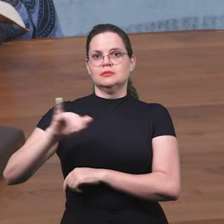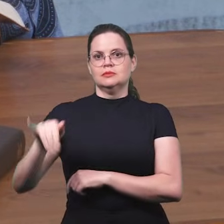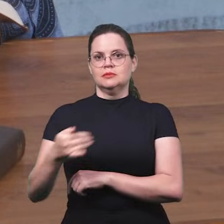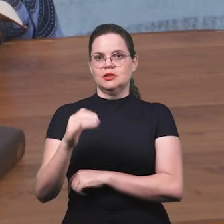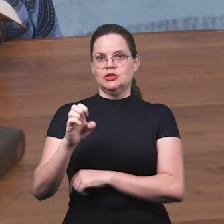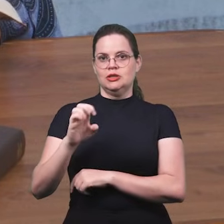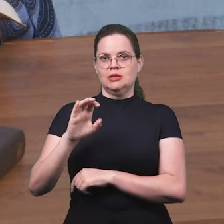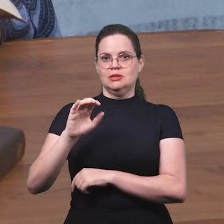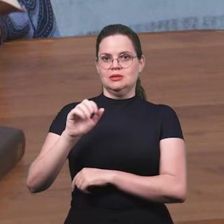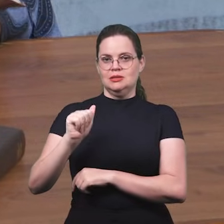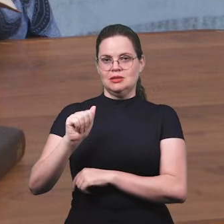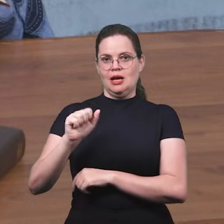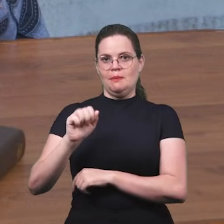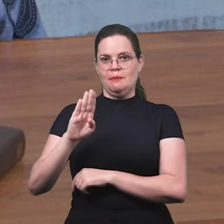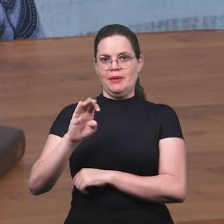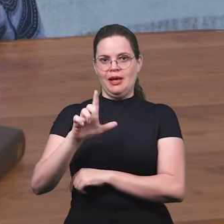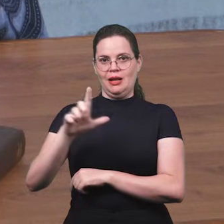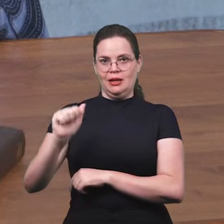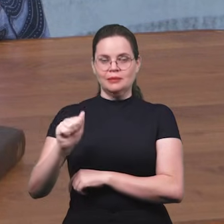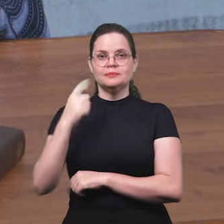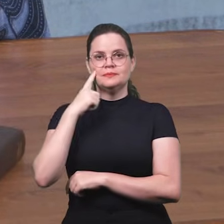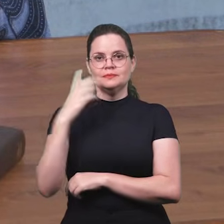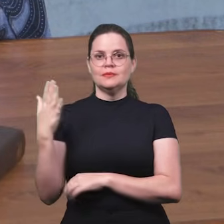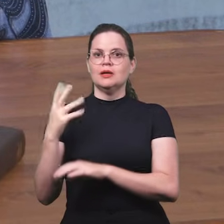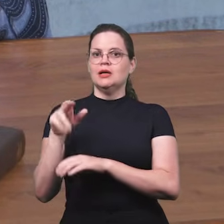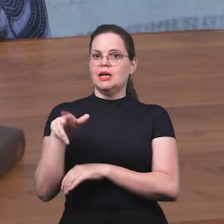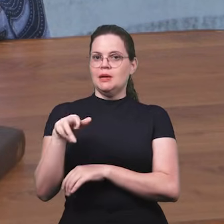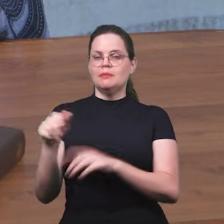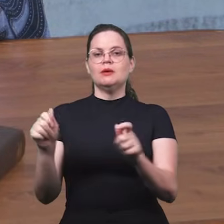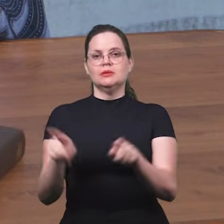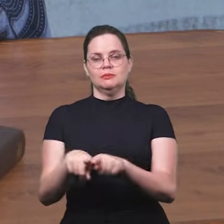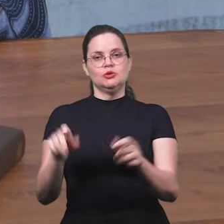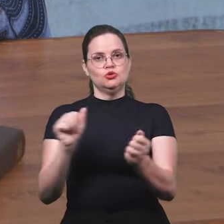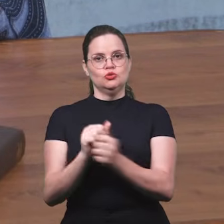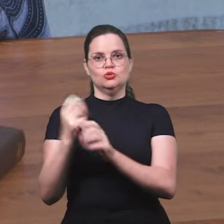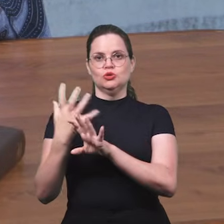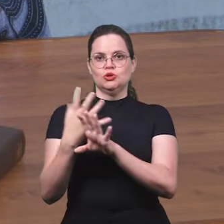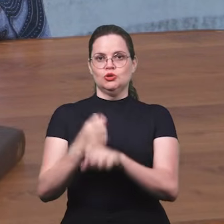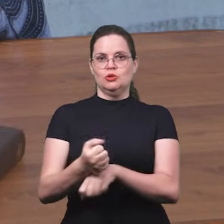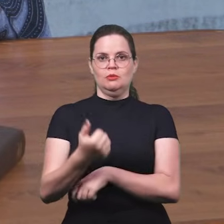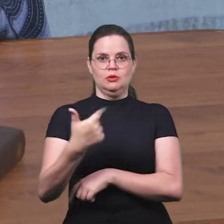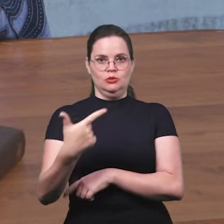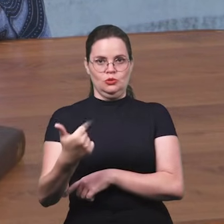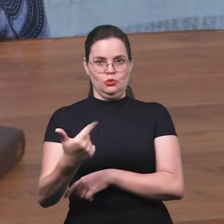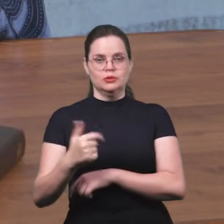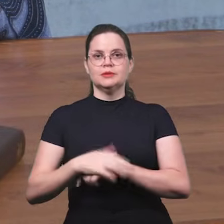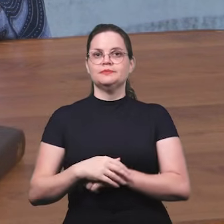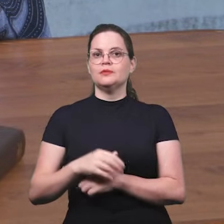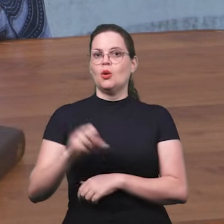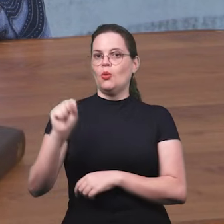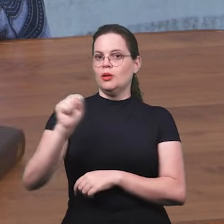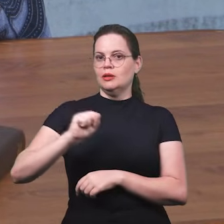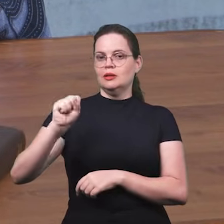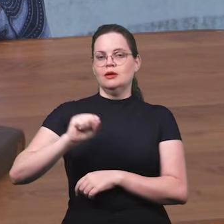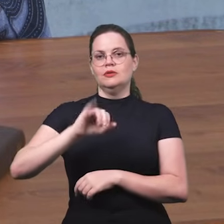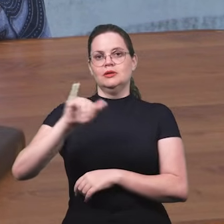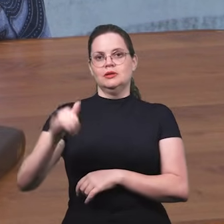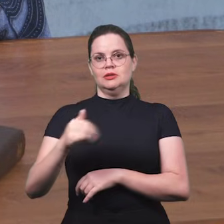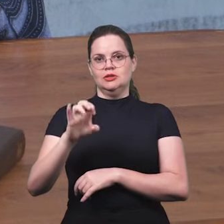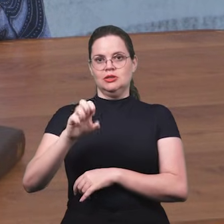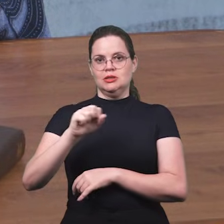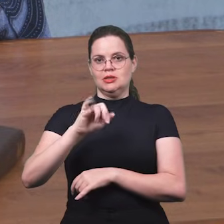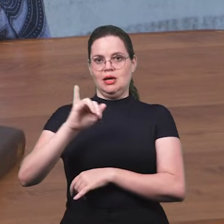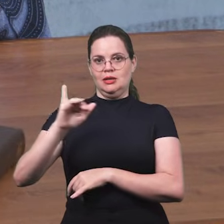Jezarela, seus filhos e seus irmãos, 12. A oitava, a Jesaías, seus filhos e seus